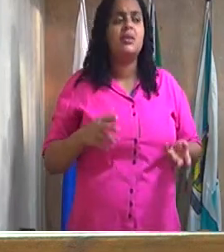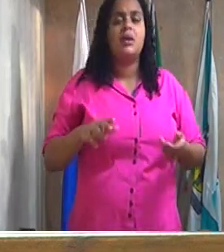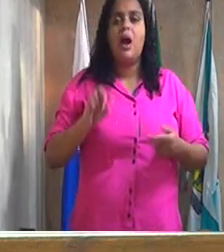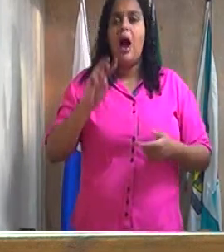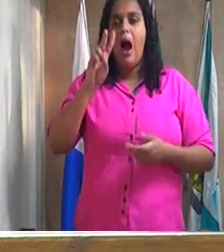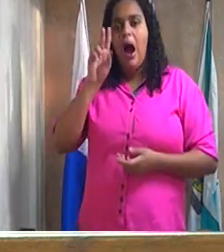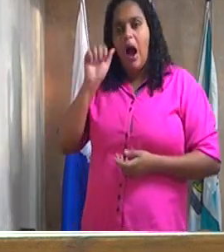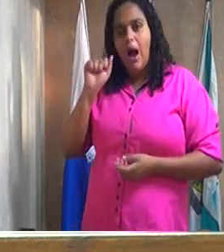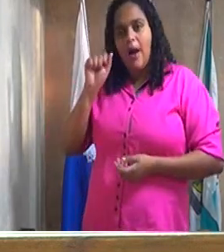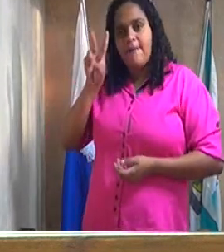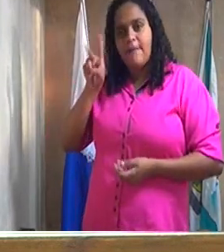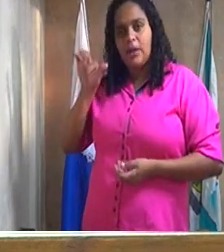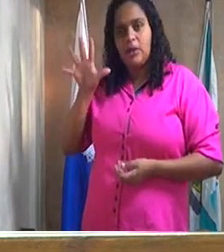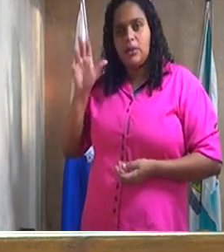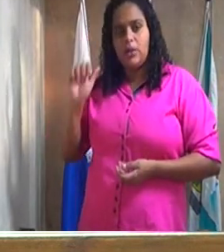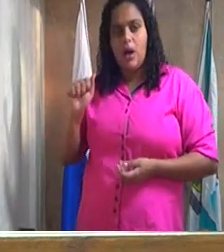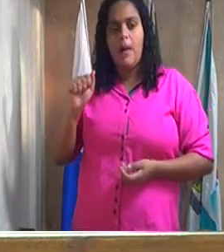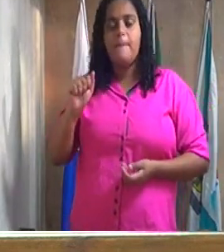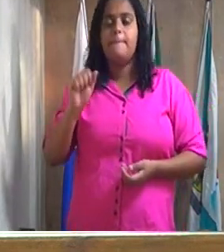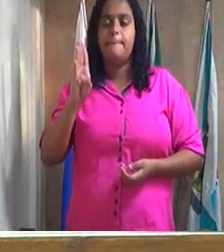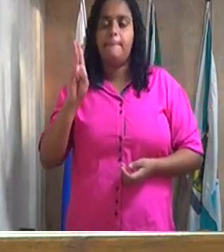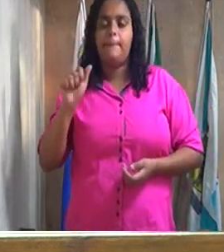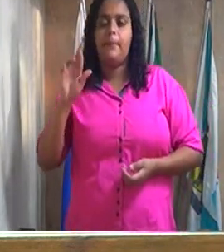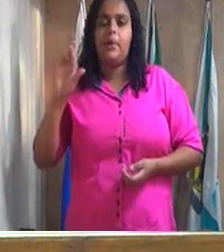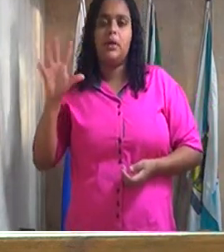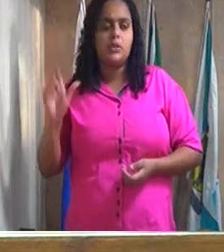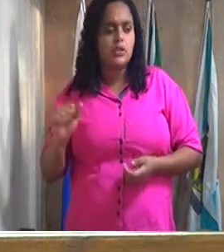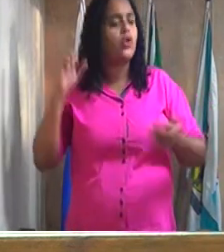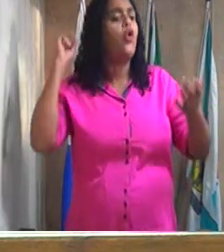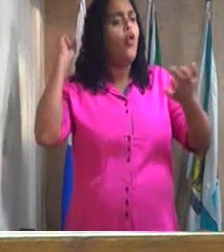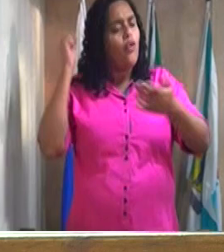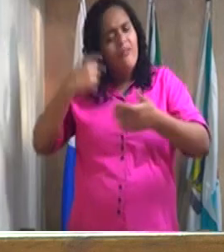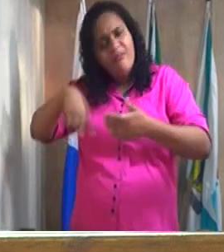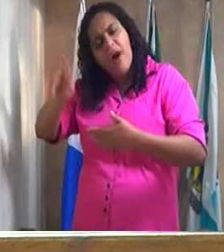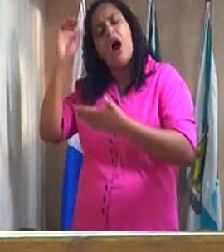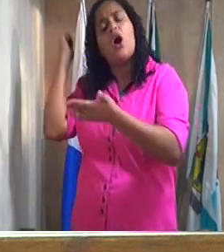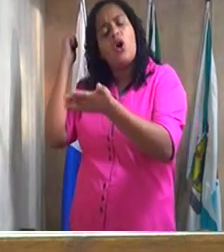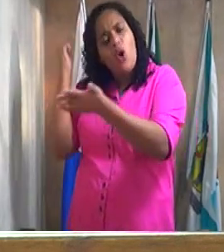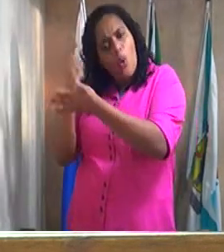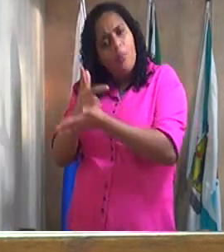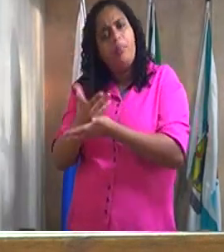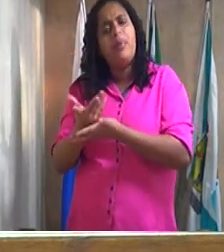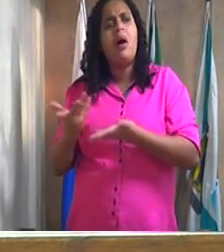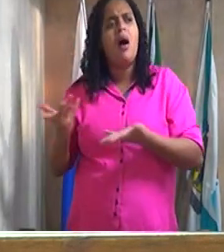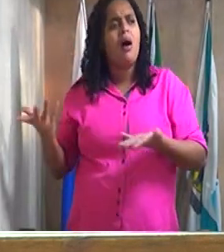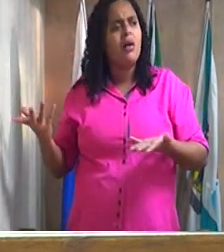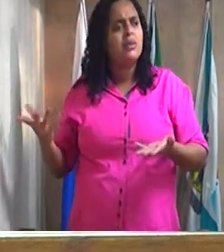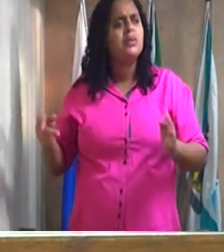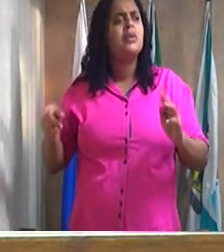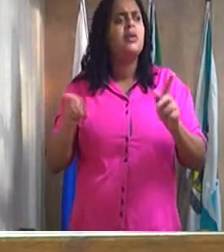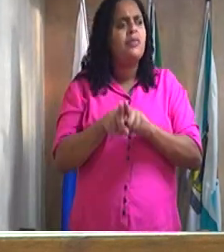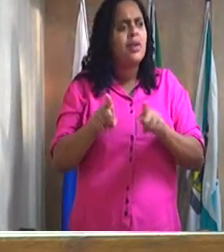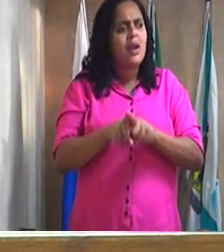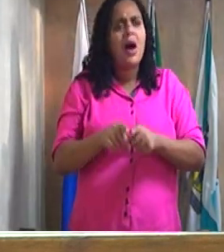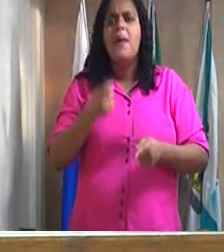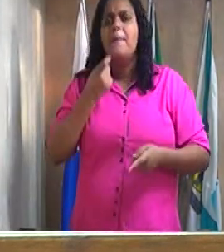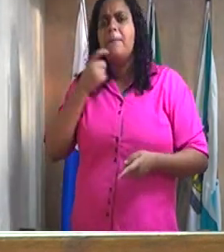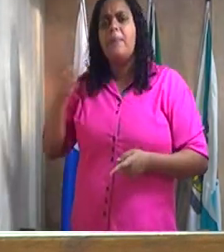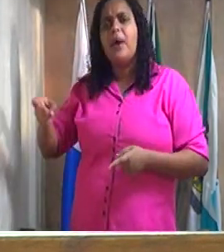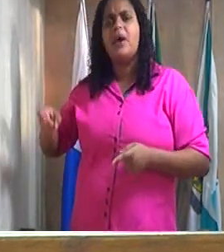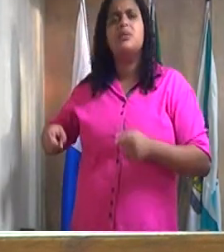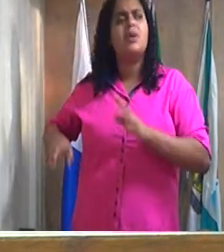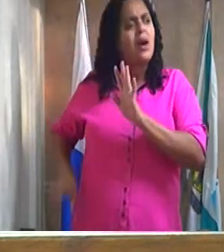Brasil, onde o comerciante vem fazer suas compras e fica aqui acuado pelo tráfico. E já